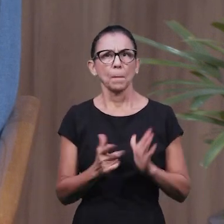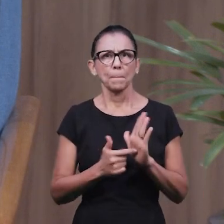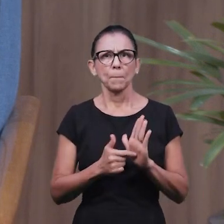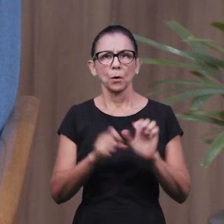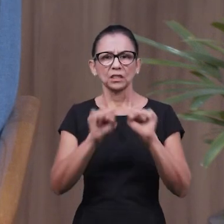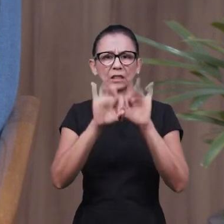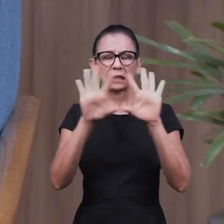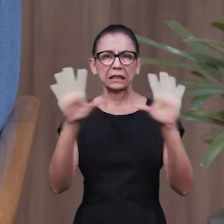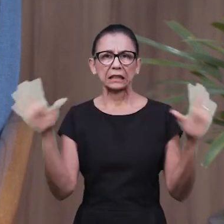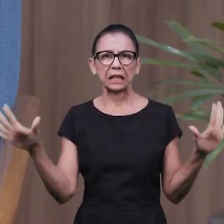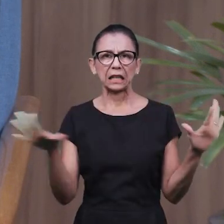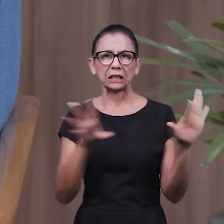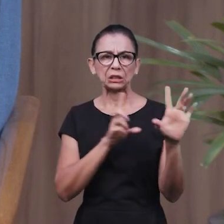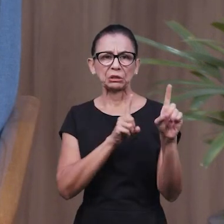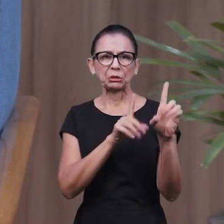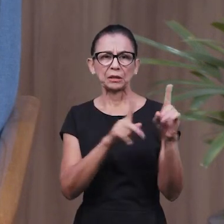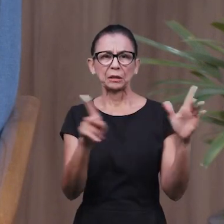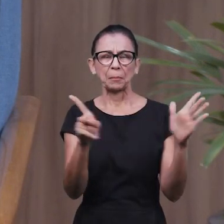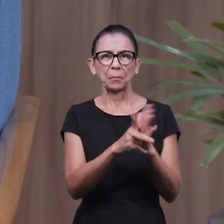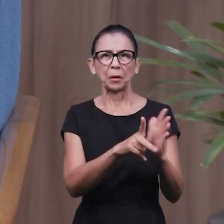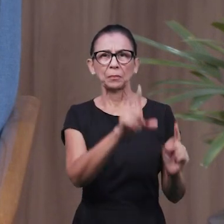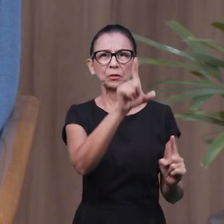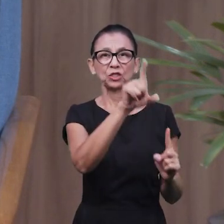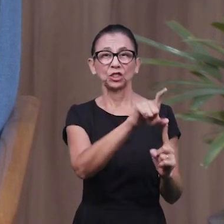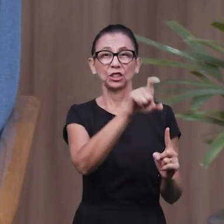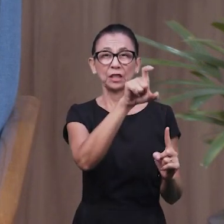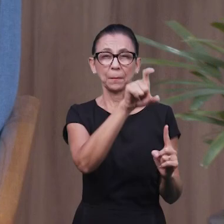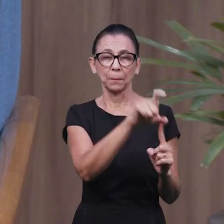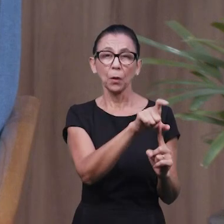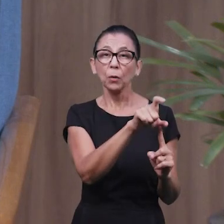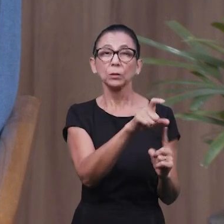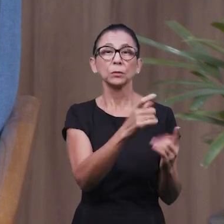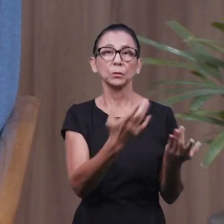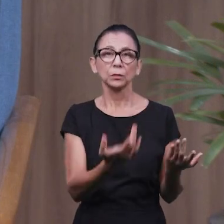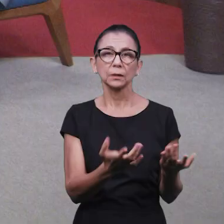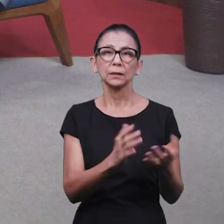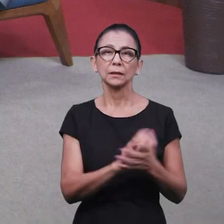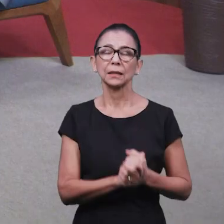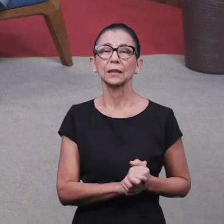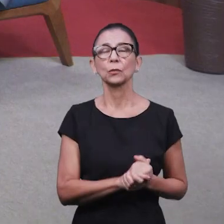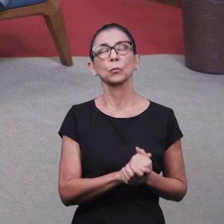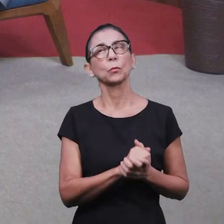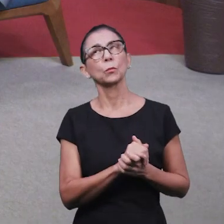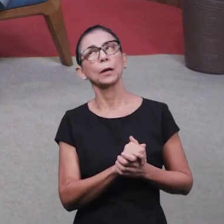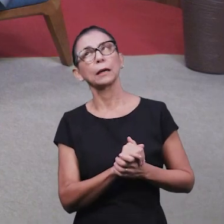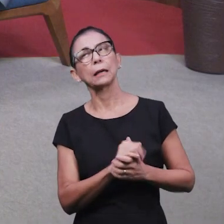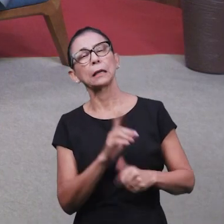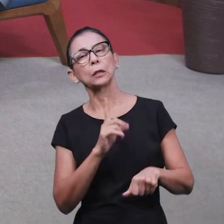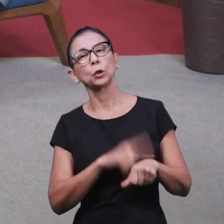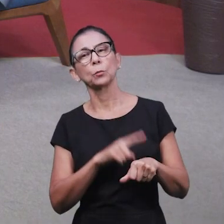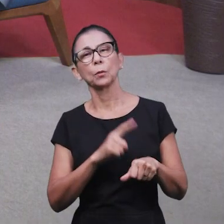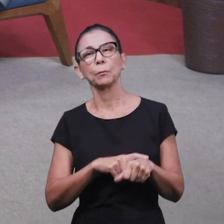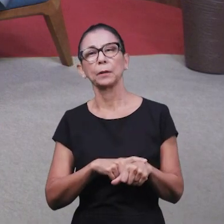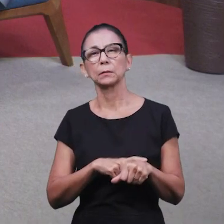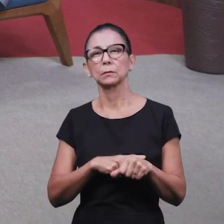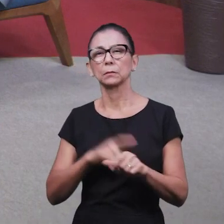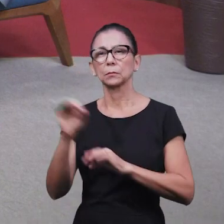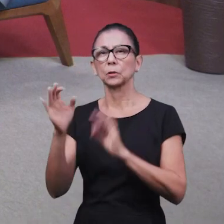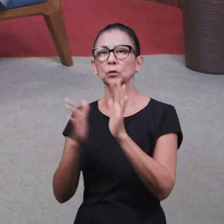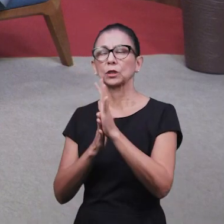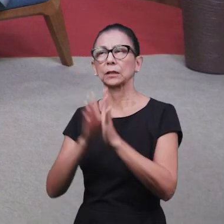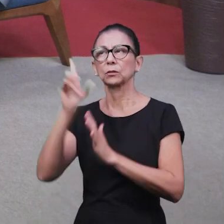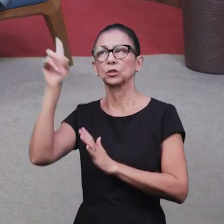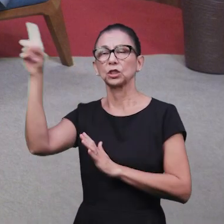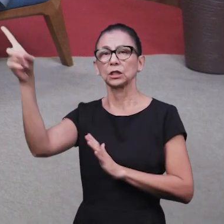qualquer coisa que venha no sentido de desviar do projeto. Não é uma coisa ideológica, não,